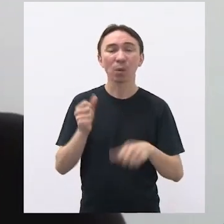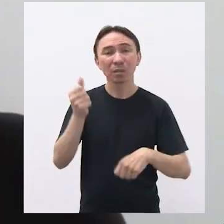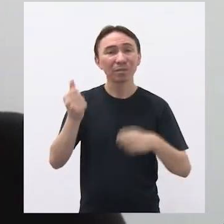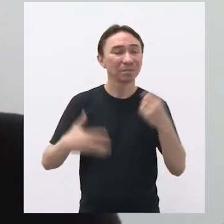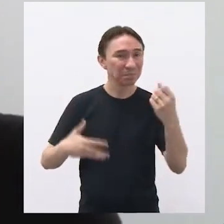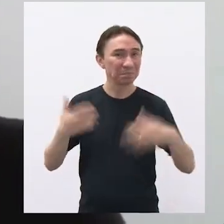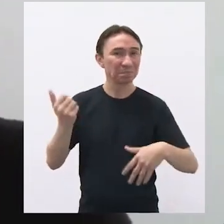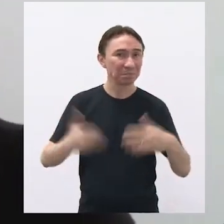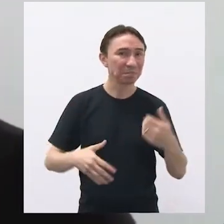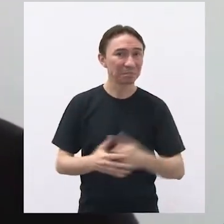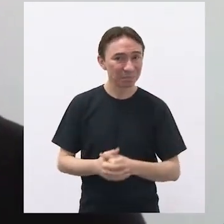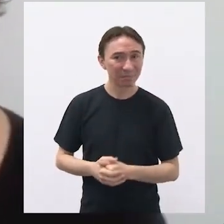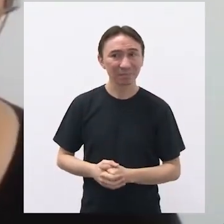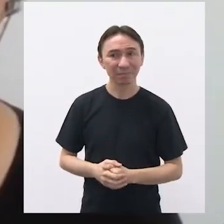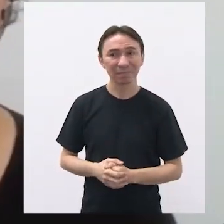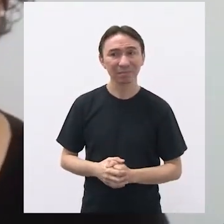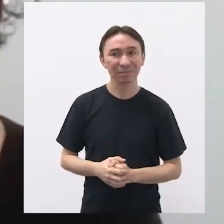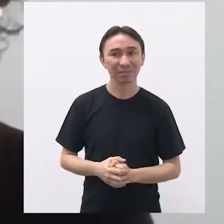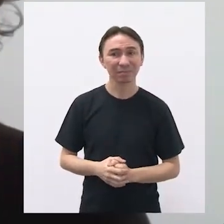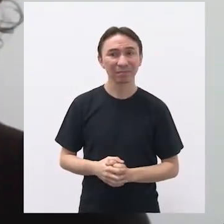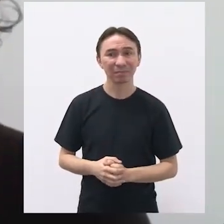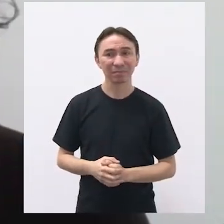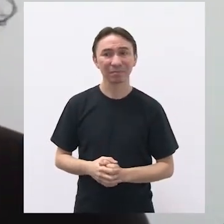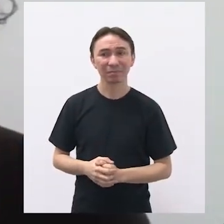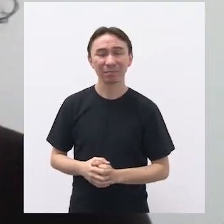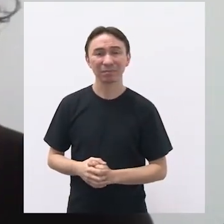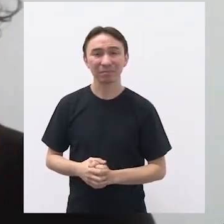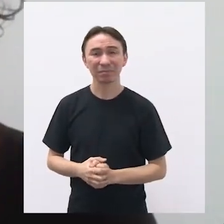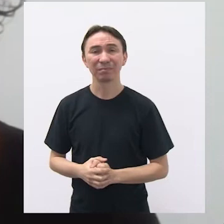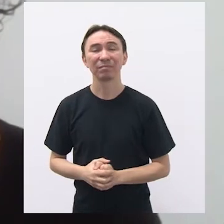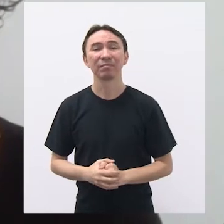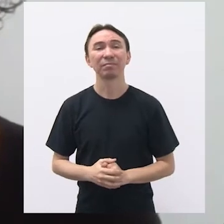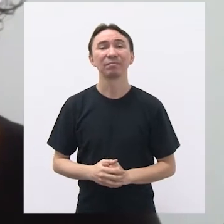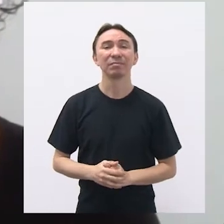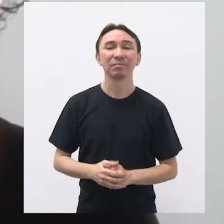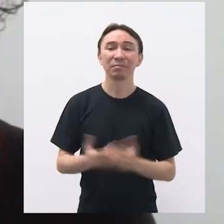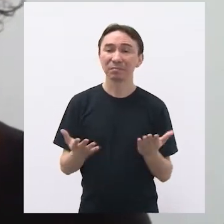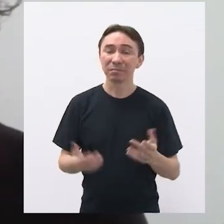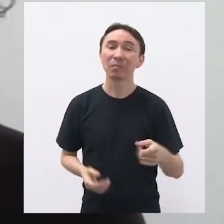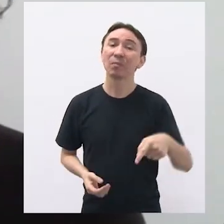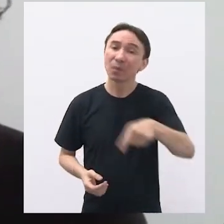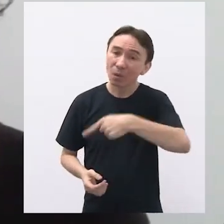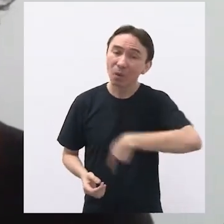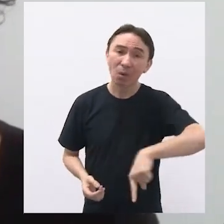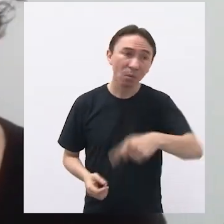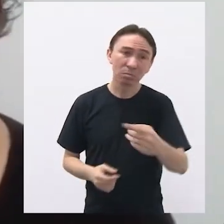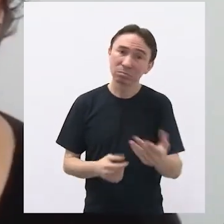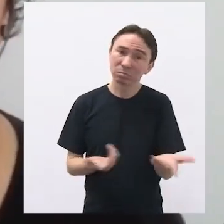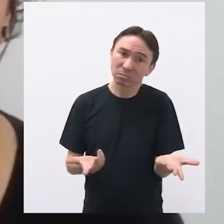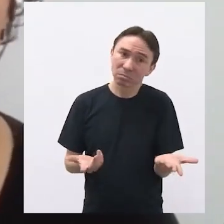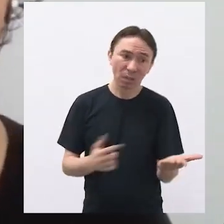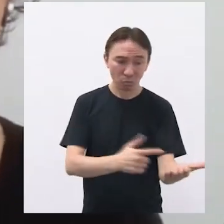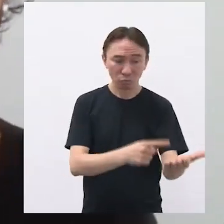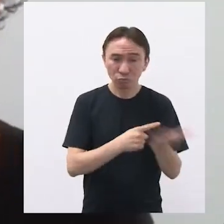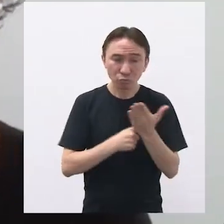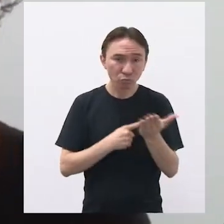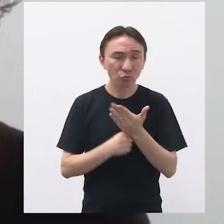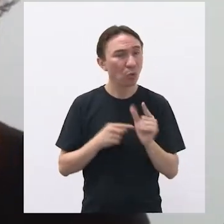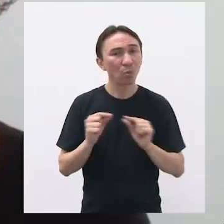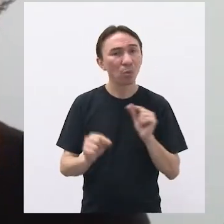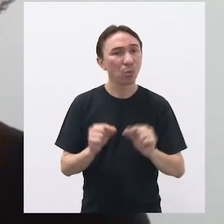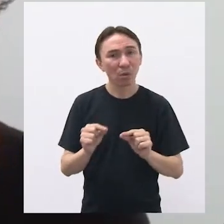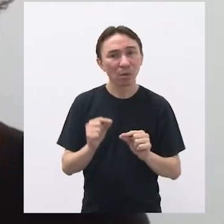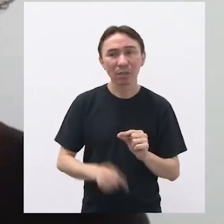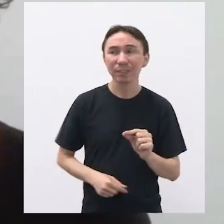e que, nesse sentido, pode nos ajudar a pensar como contribuir aí